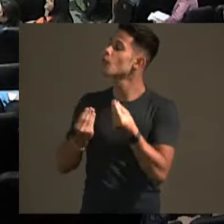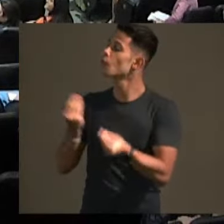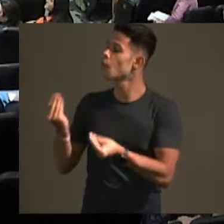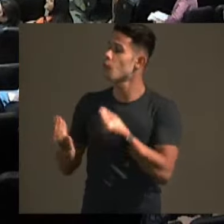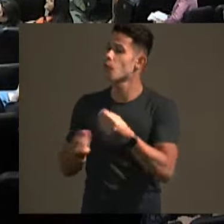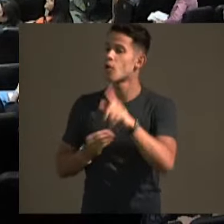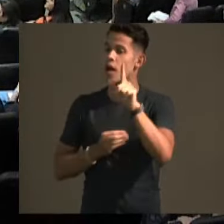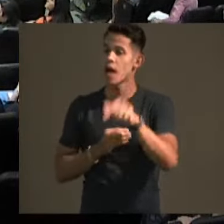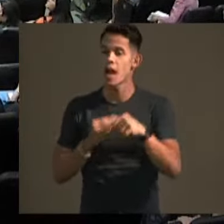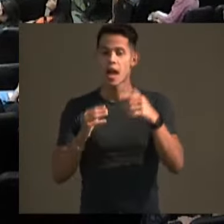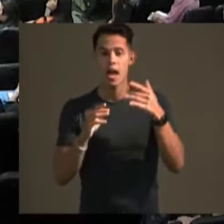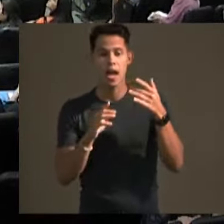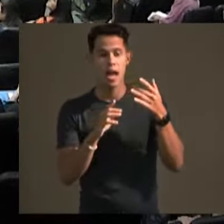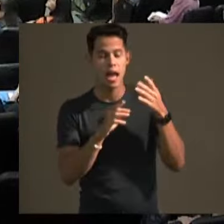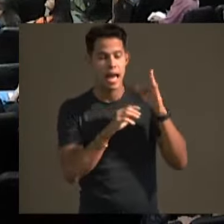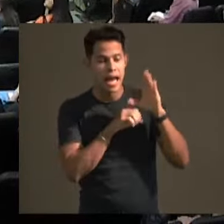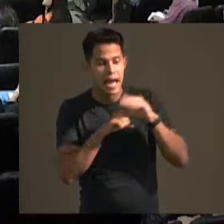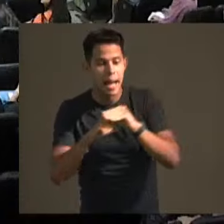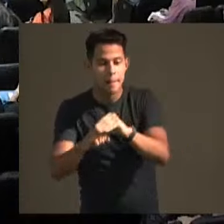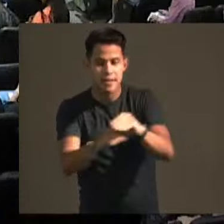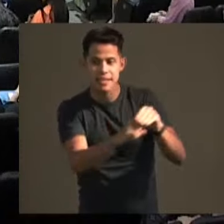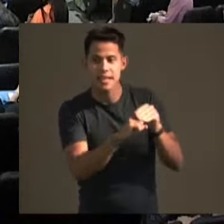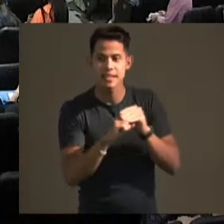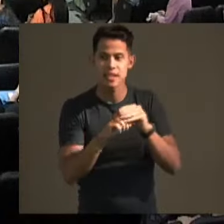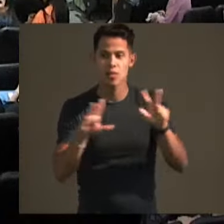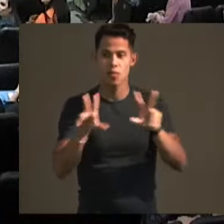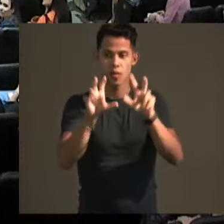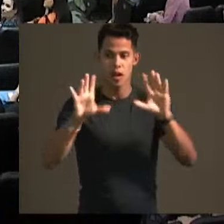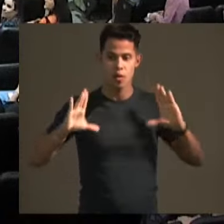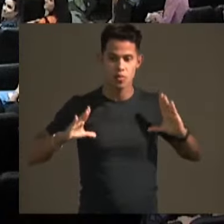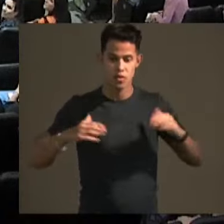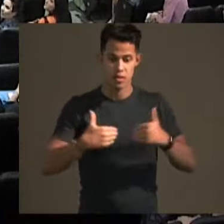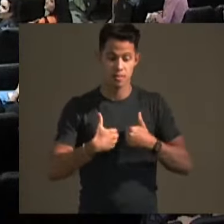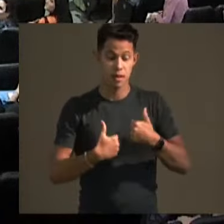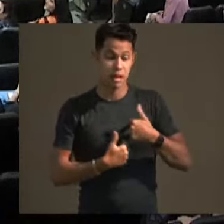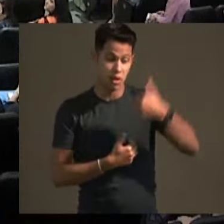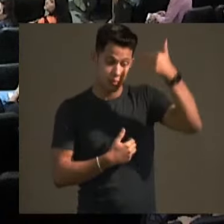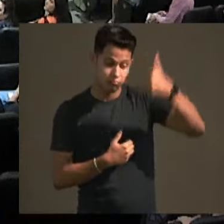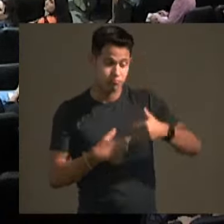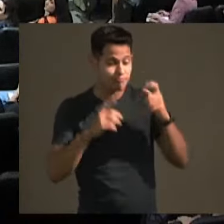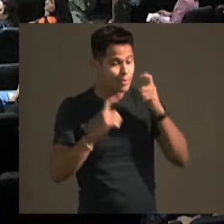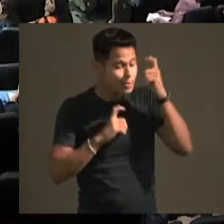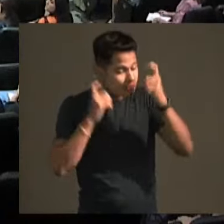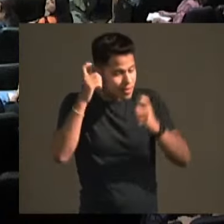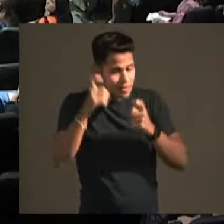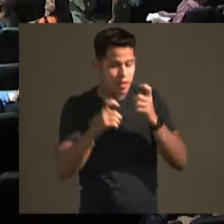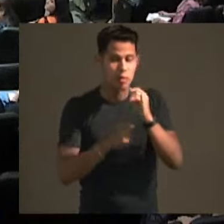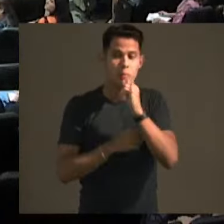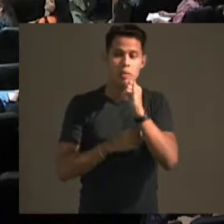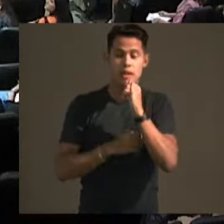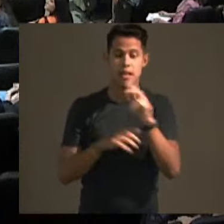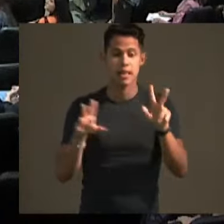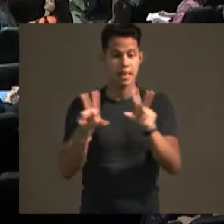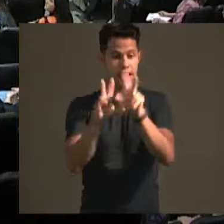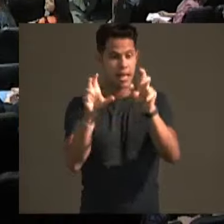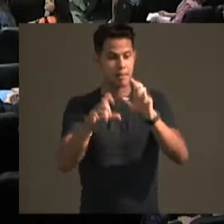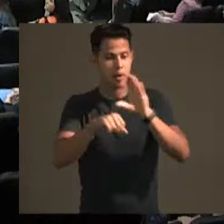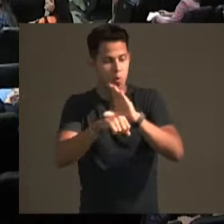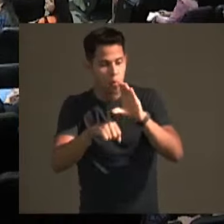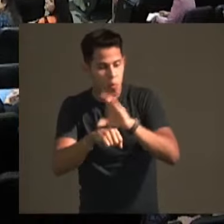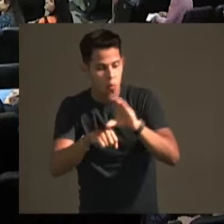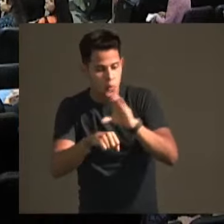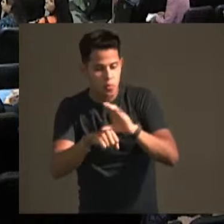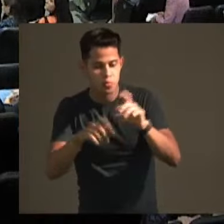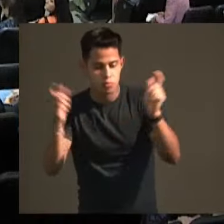capacitação sobre autismo. Eu tenho uma preocupação muito pessoal sobre isso. Quando fala-se em capacitação, estão falando muito